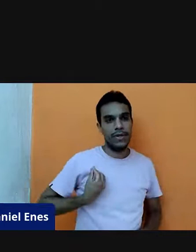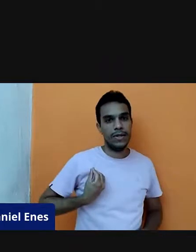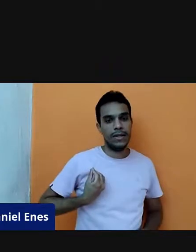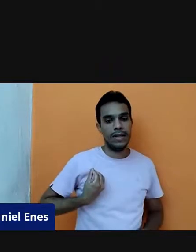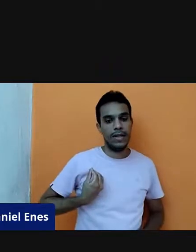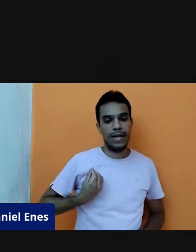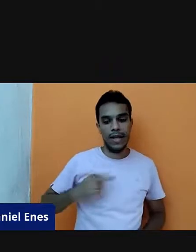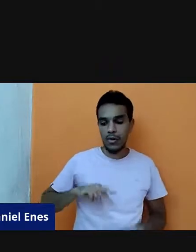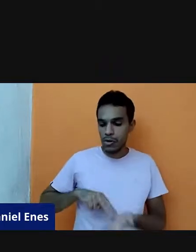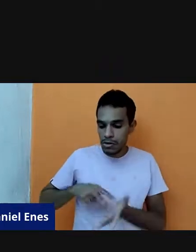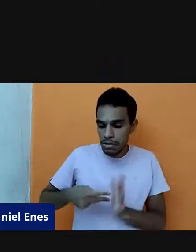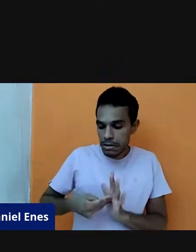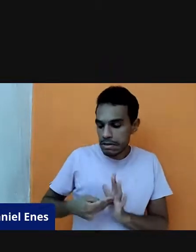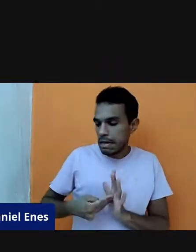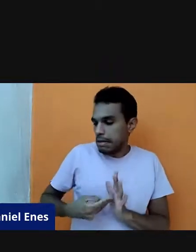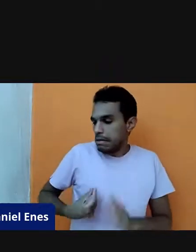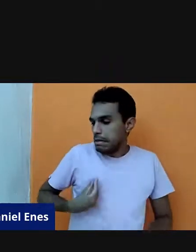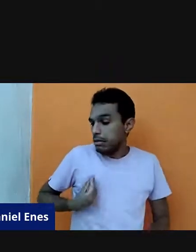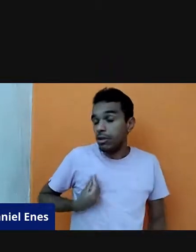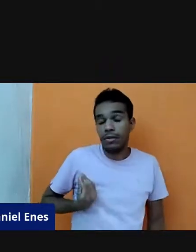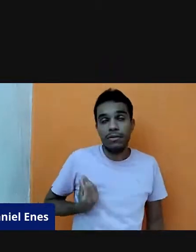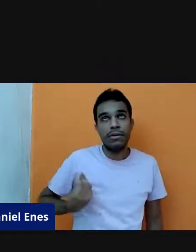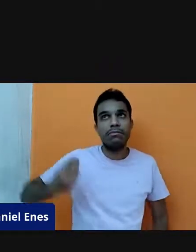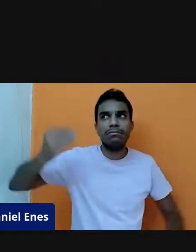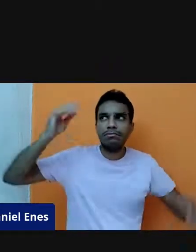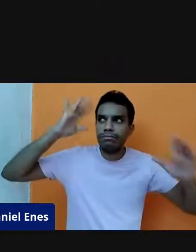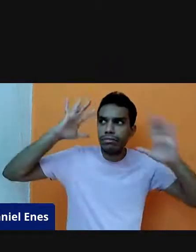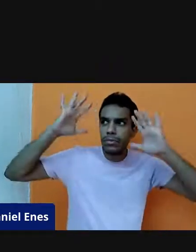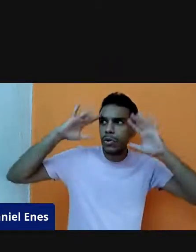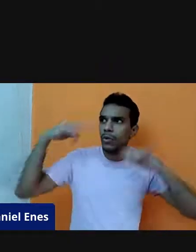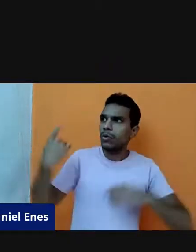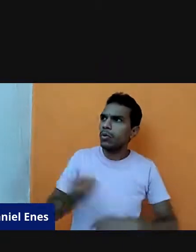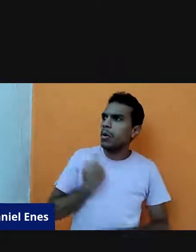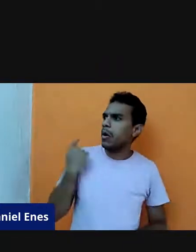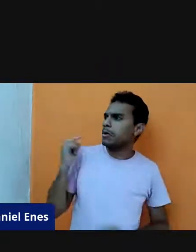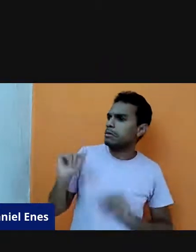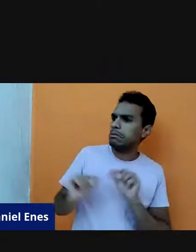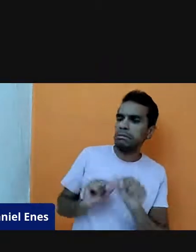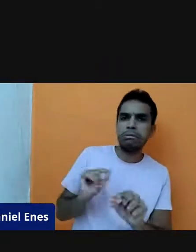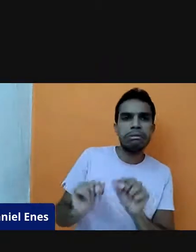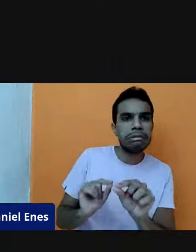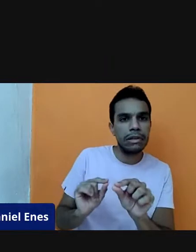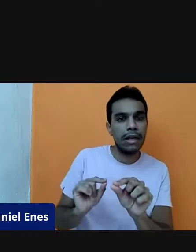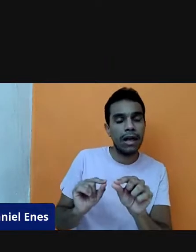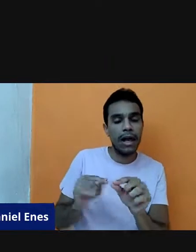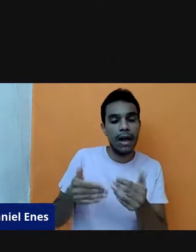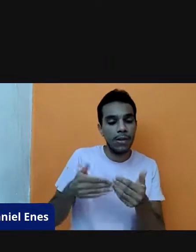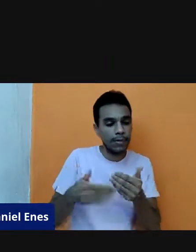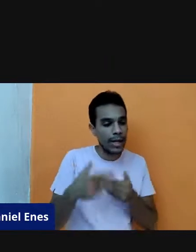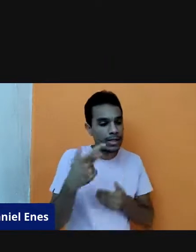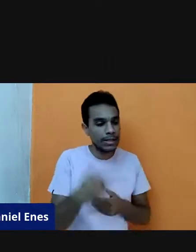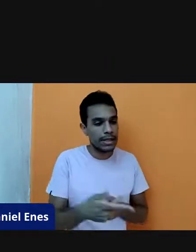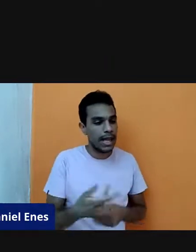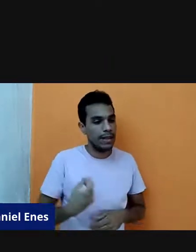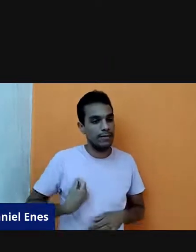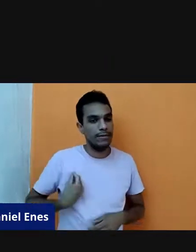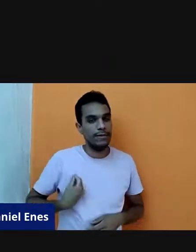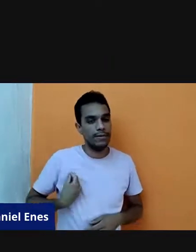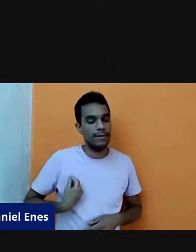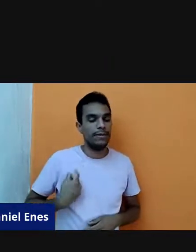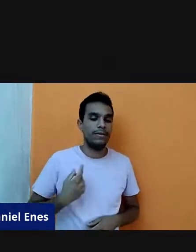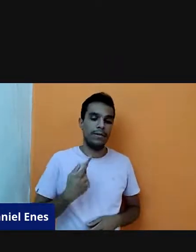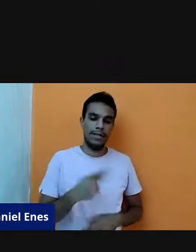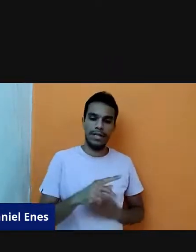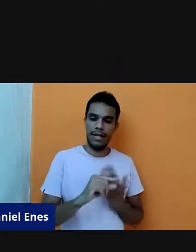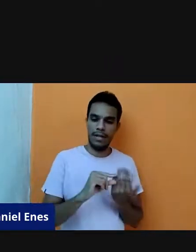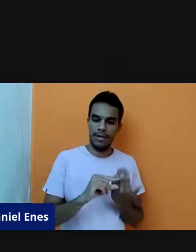nossa vida, a reflexão sobre quem nós somos, a partir das visões da própria vida da autora.